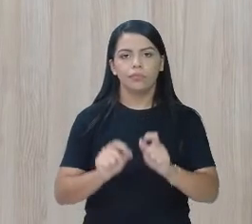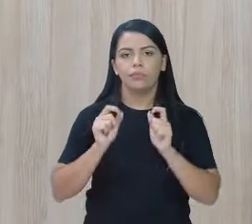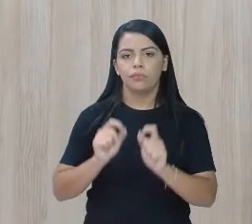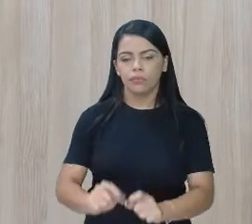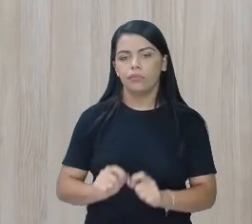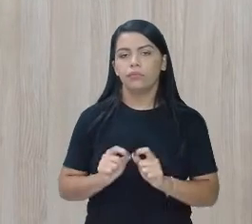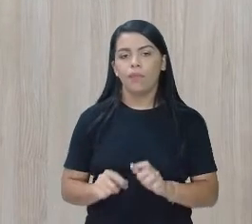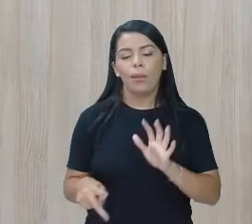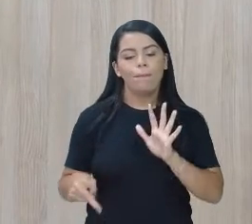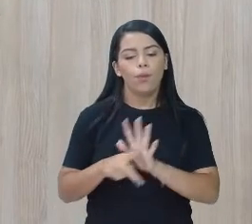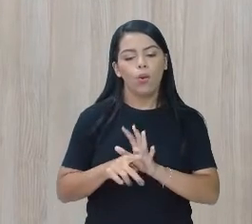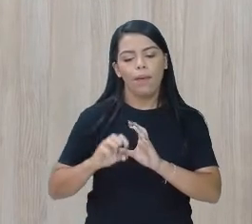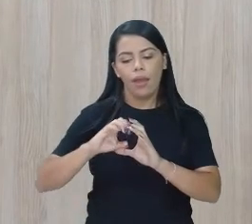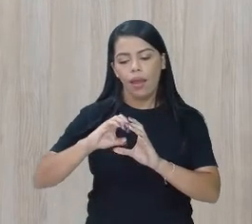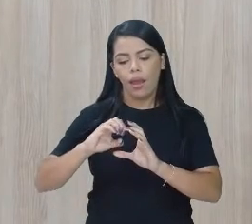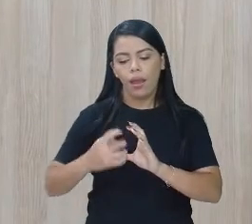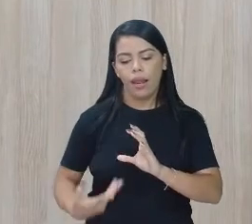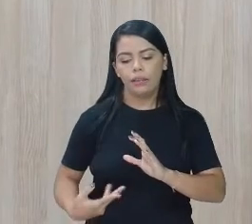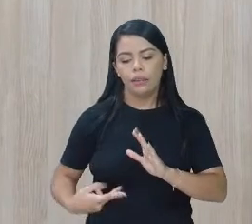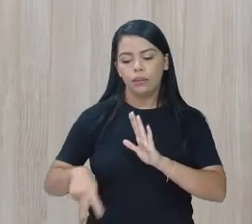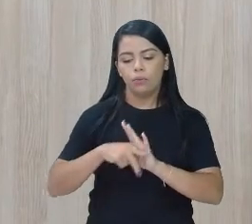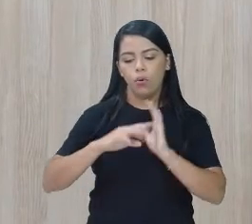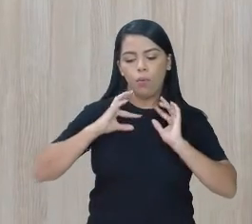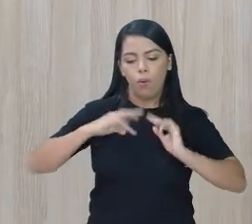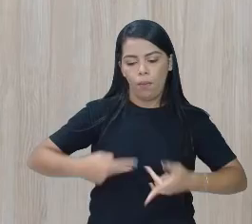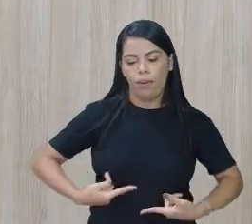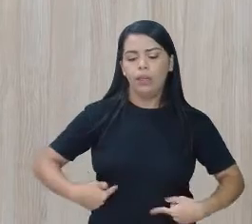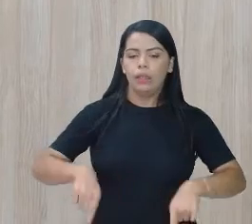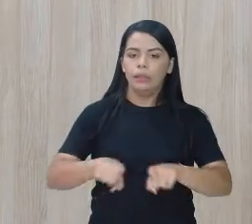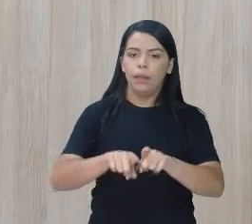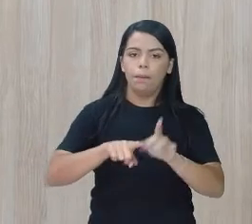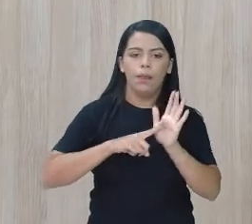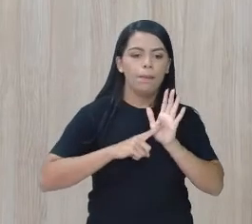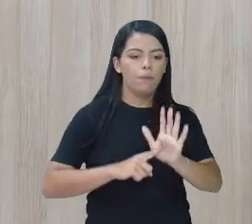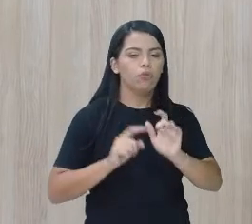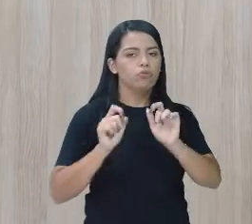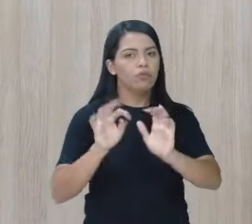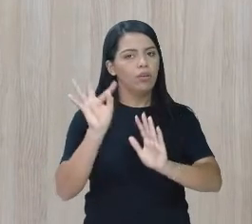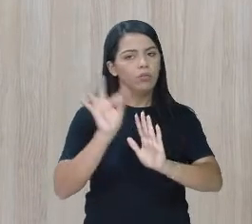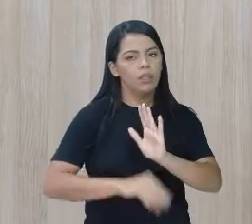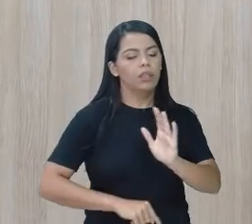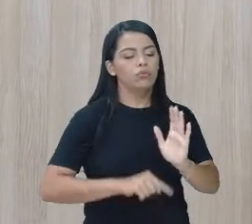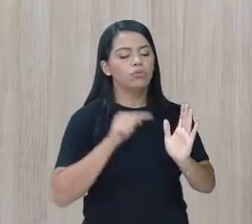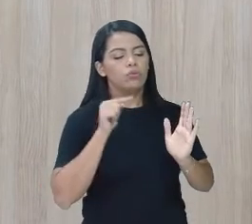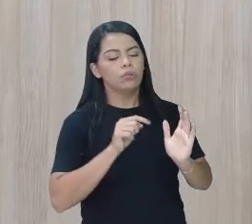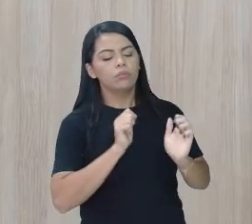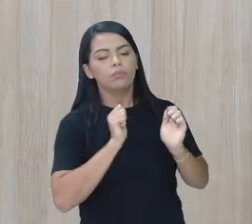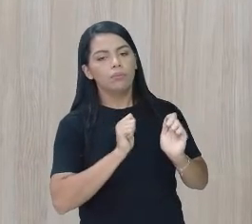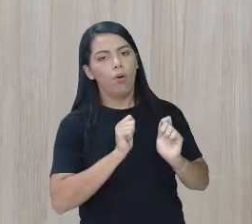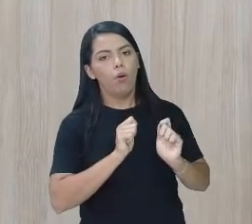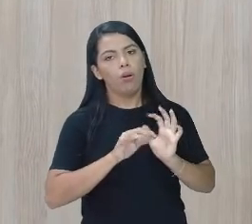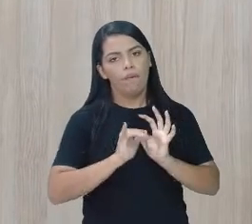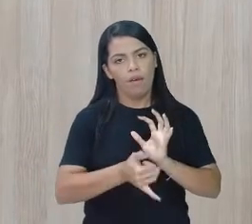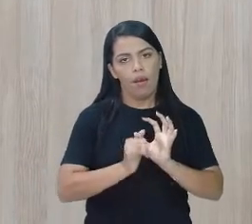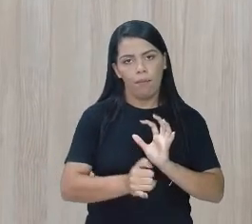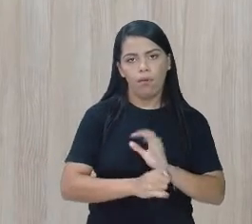pecados humanos nos animais, é também um indício de que aquele texto pode ali ser uma